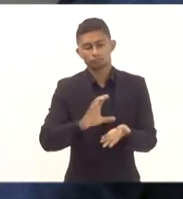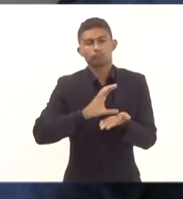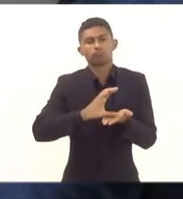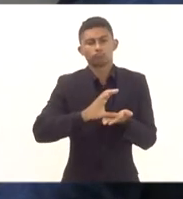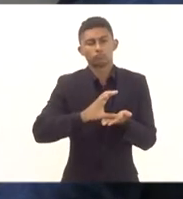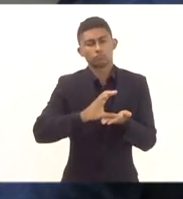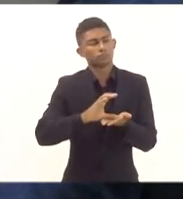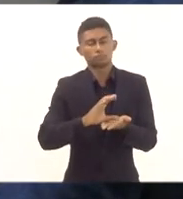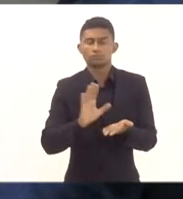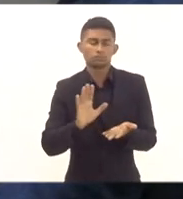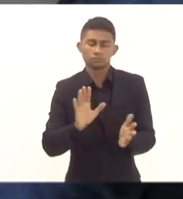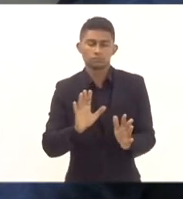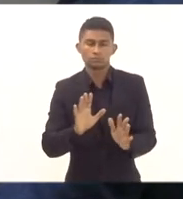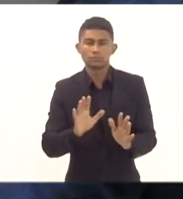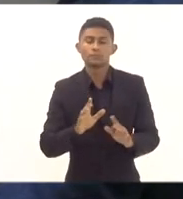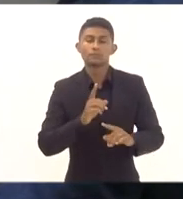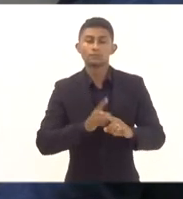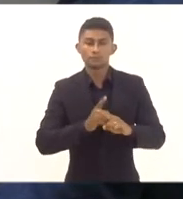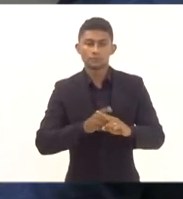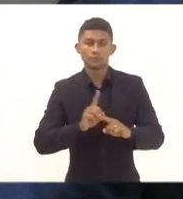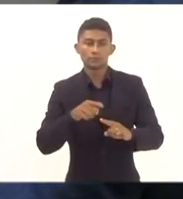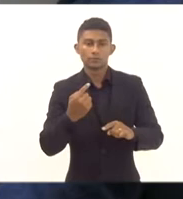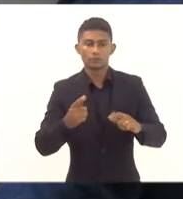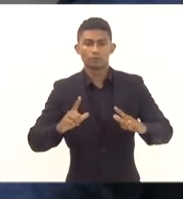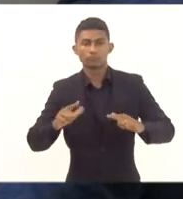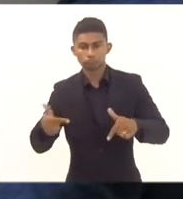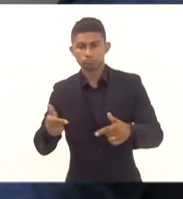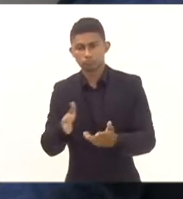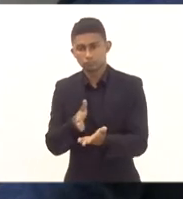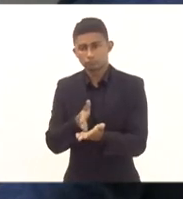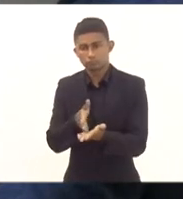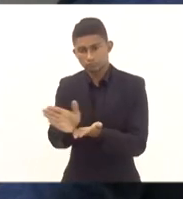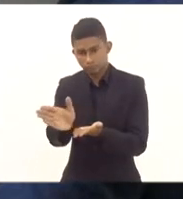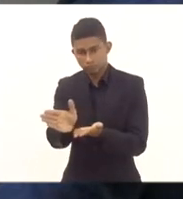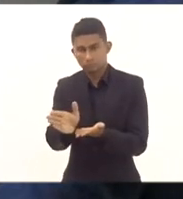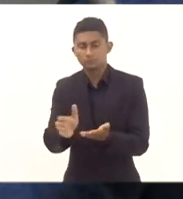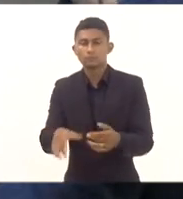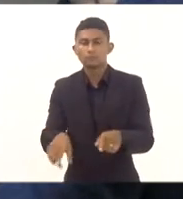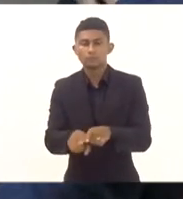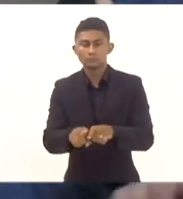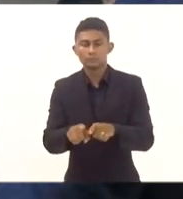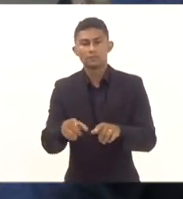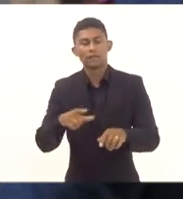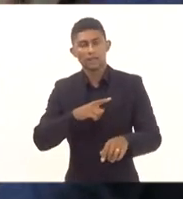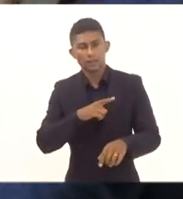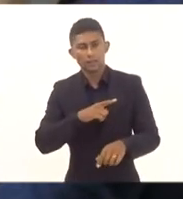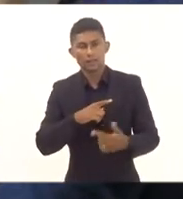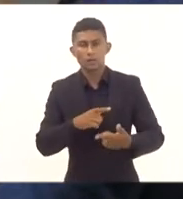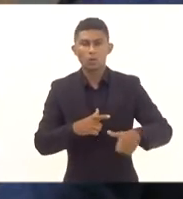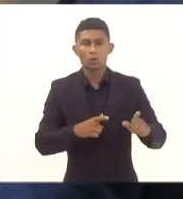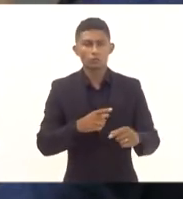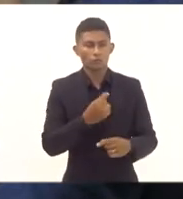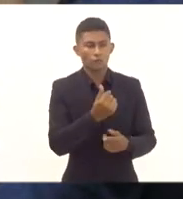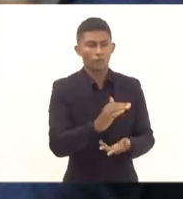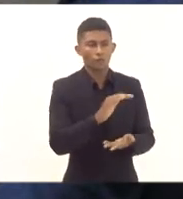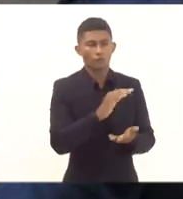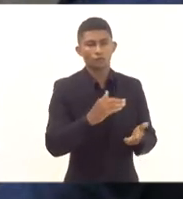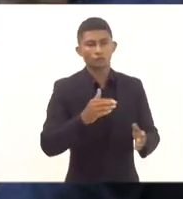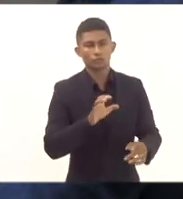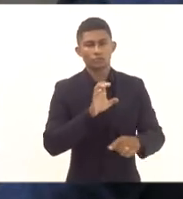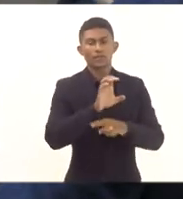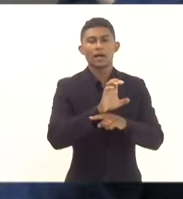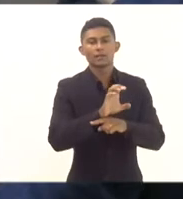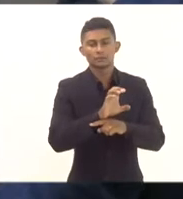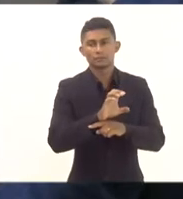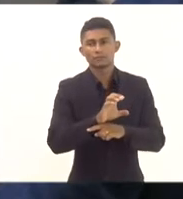ela é uma das Vertentes de atuação do gerry ela além de operacionalizar alguns Fundos estado do ar ela faz